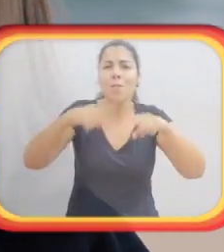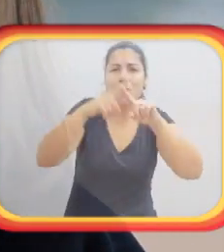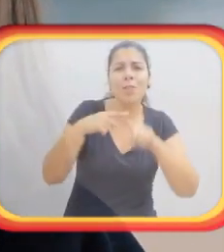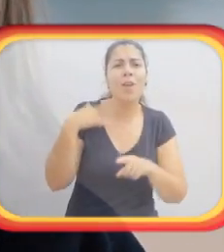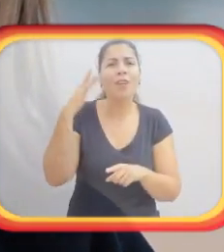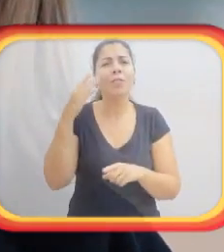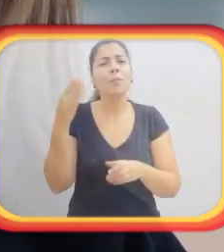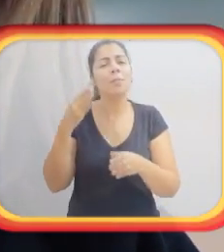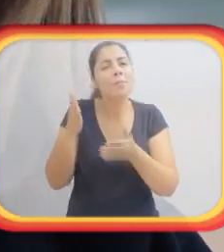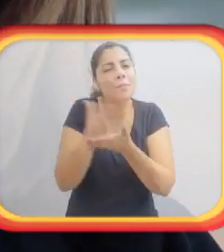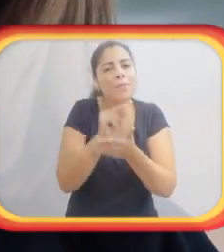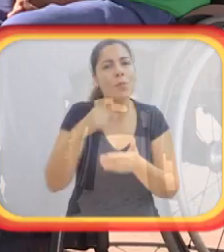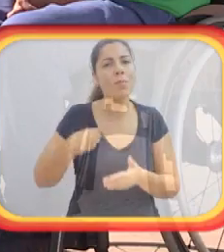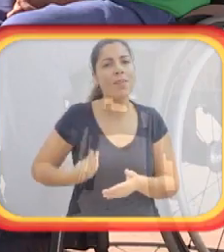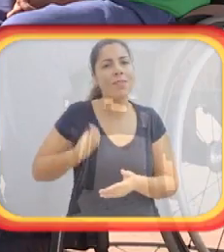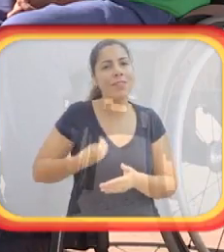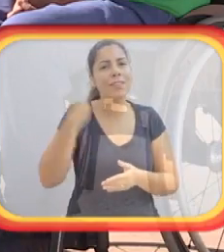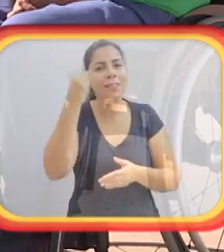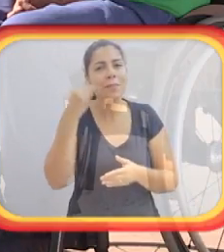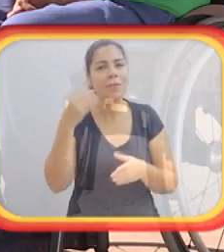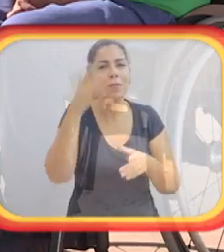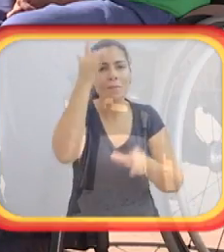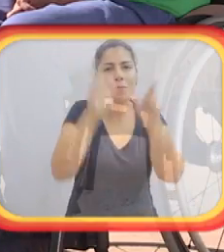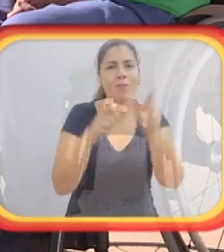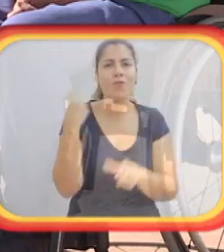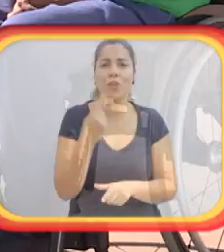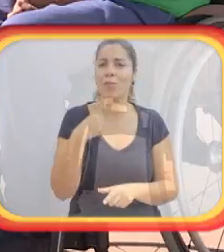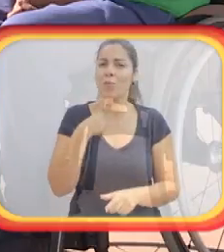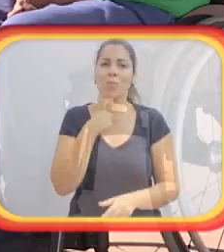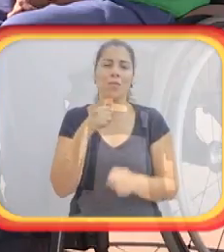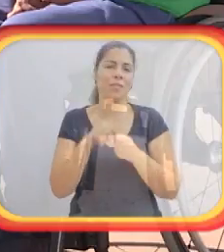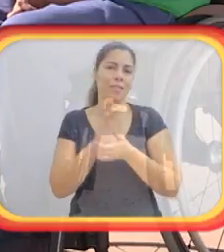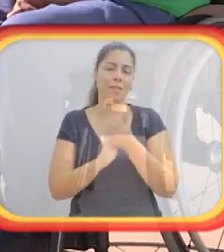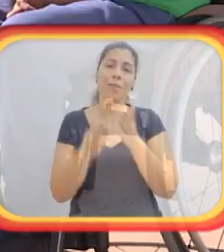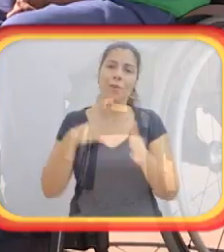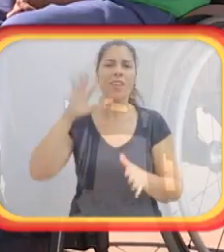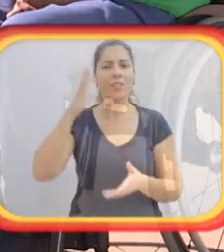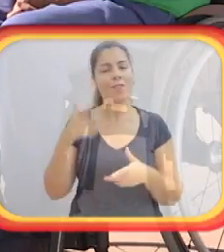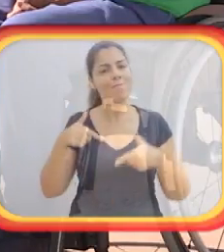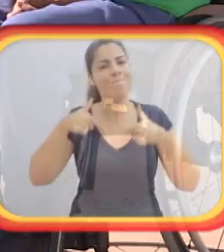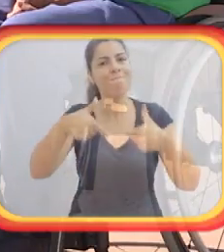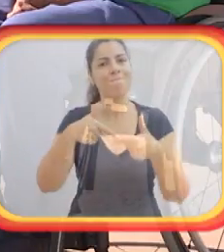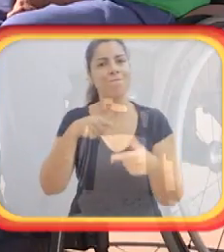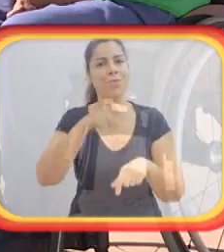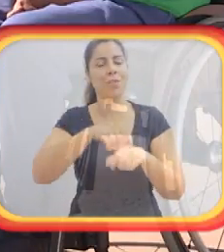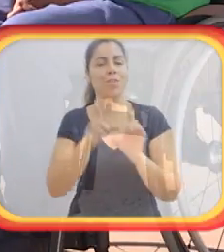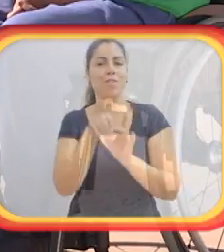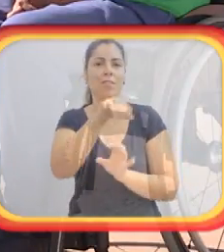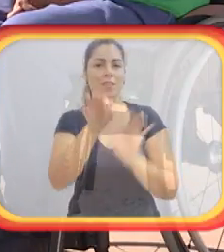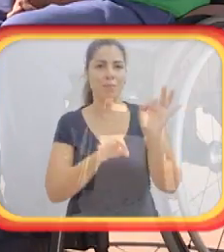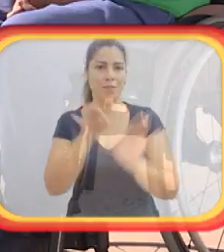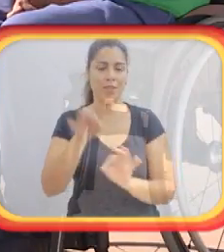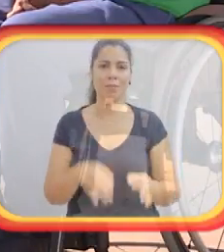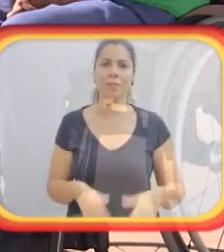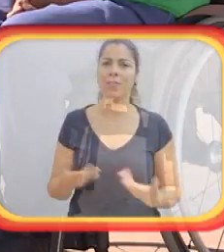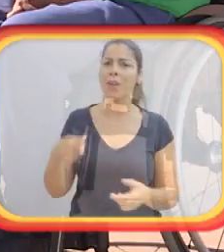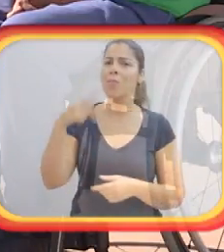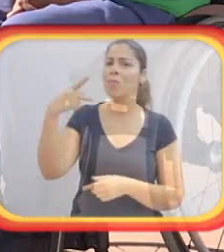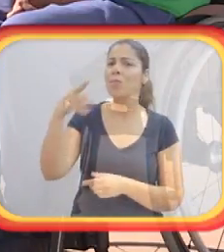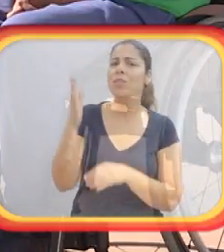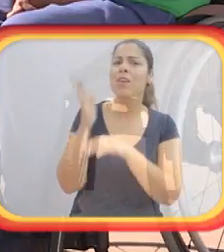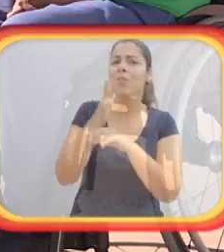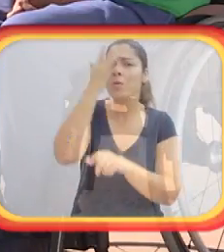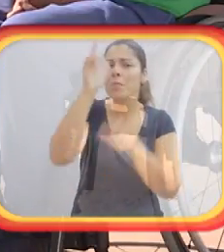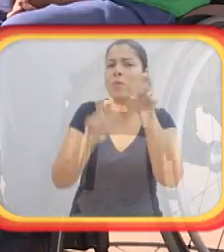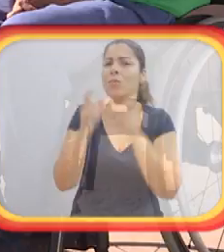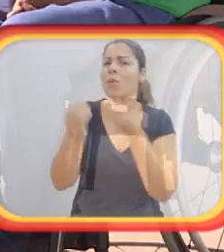aí que resolvi contactar o Nuno. Fala um pouco sobre a sua experiência como voluntária. Pronto, eu vivi muitos